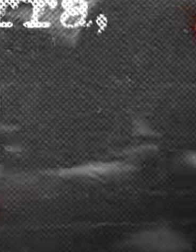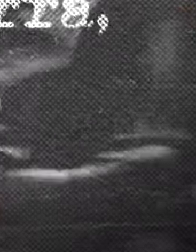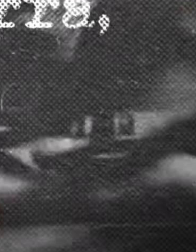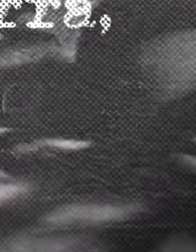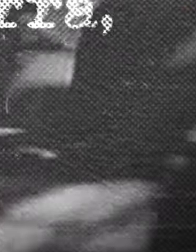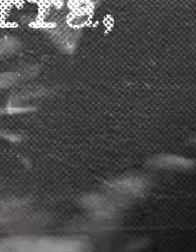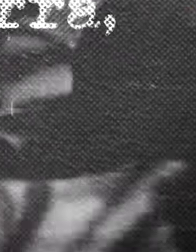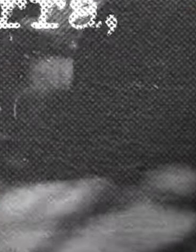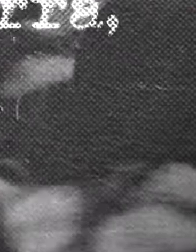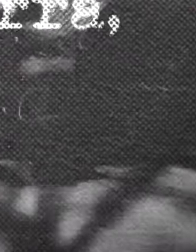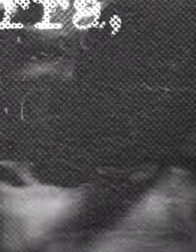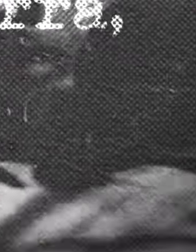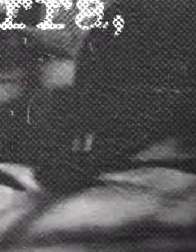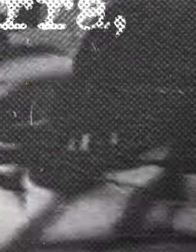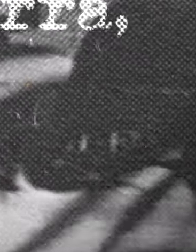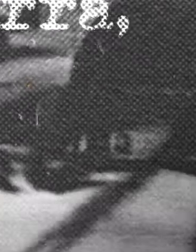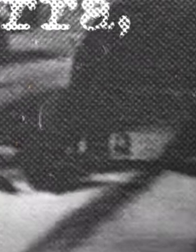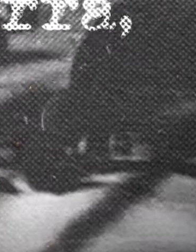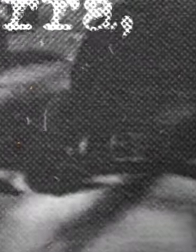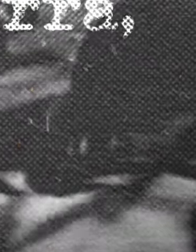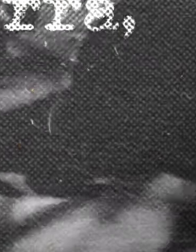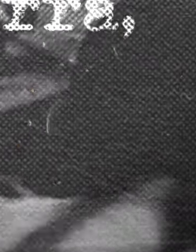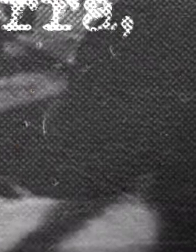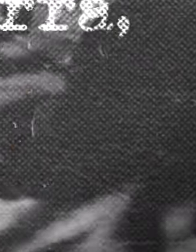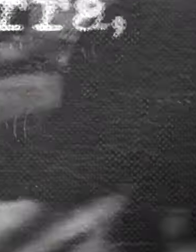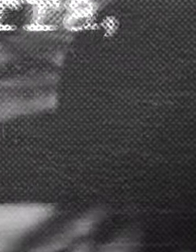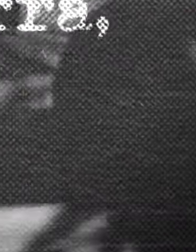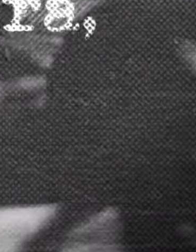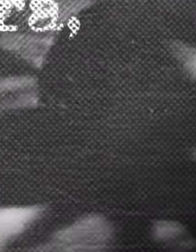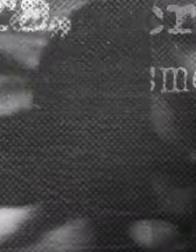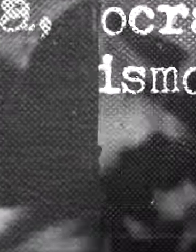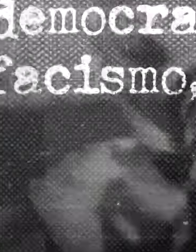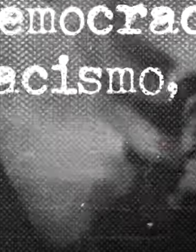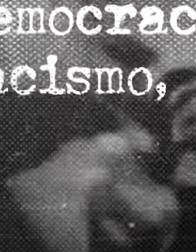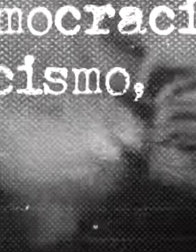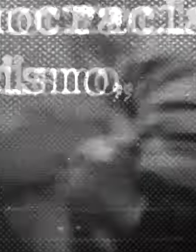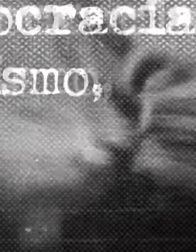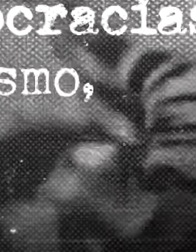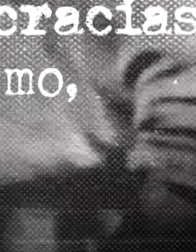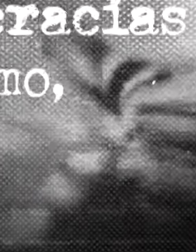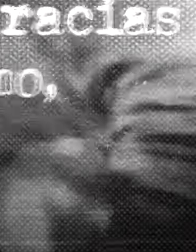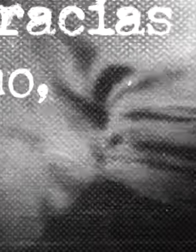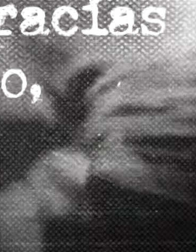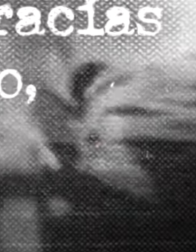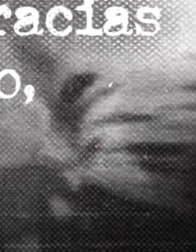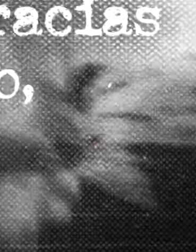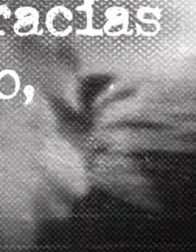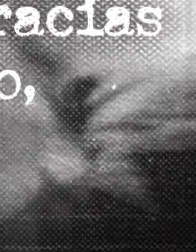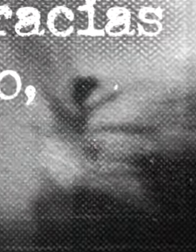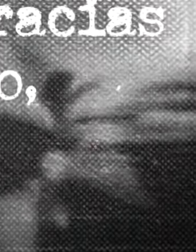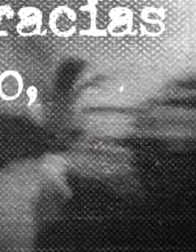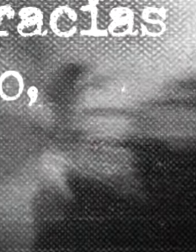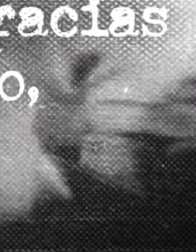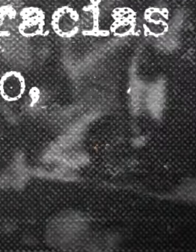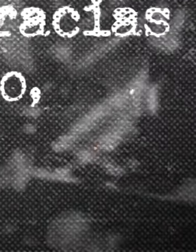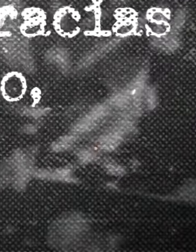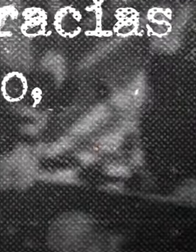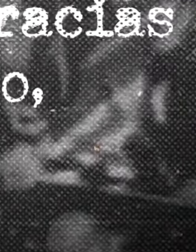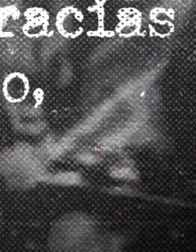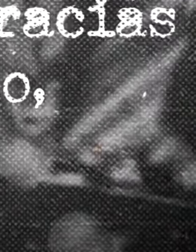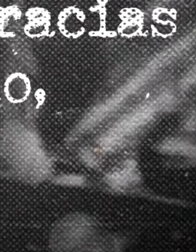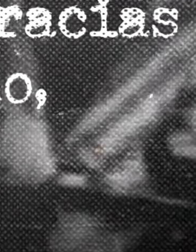rua que empolgaram toda a nação durante a última guerra, quando todos os patriotas forçamos nosso governo a